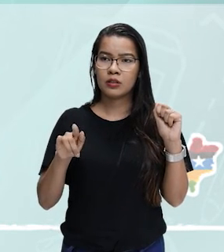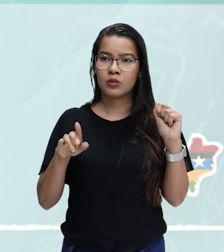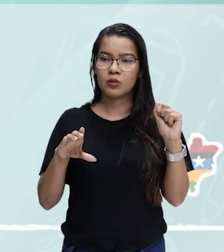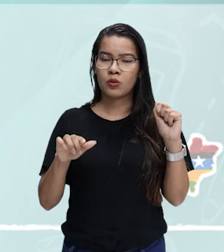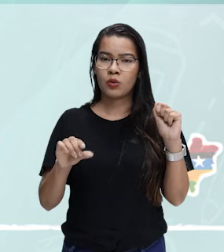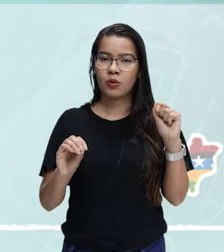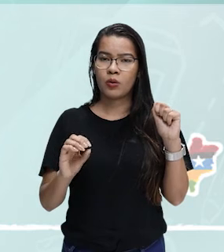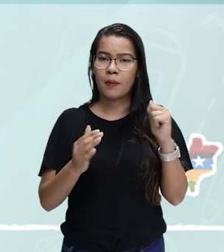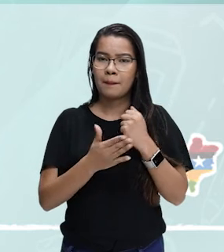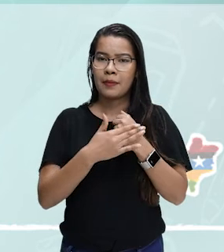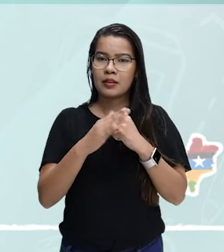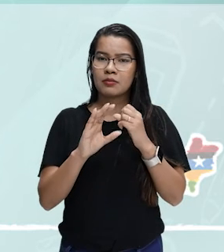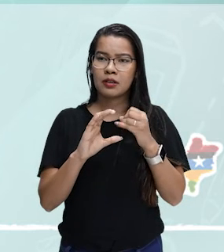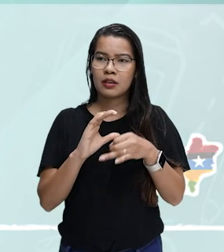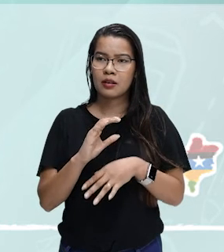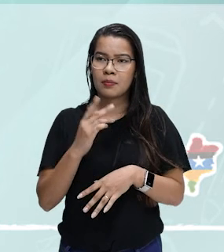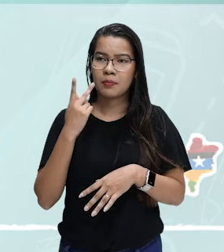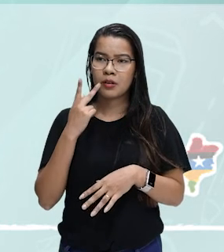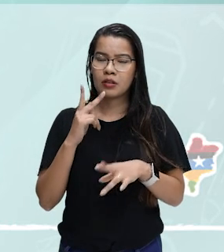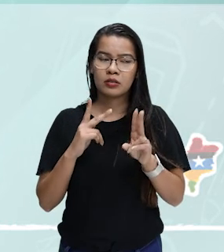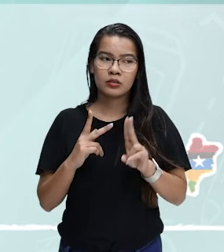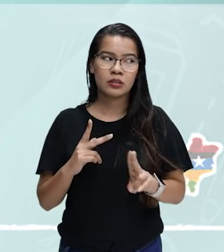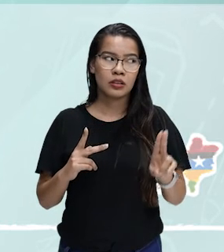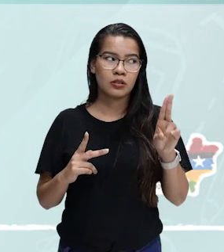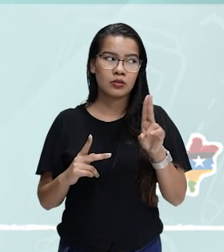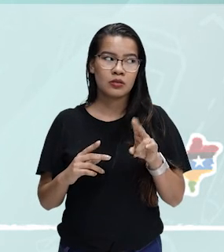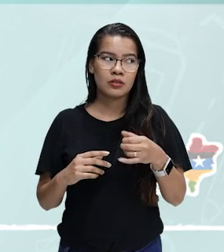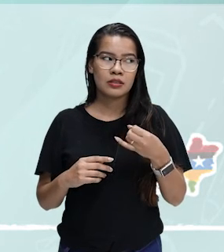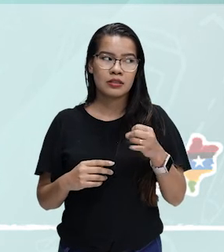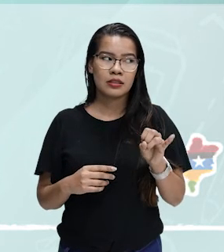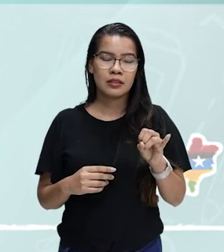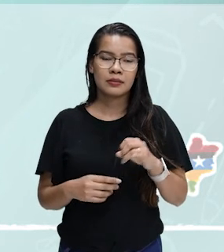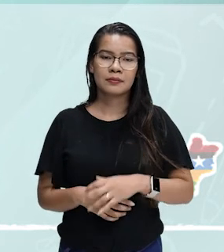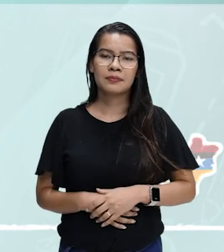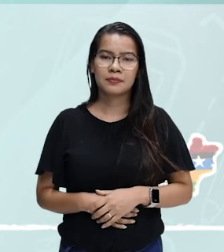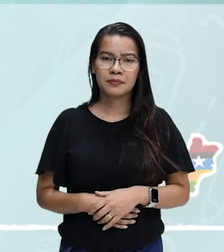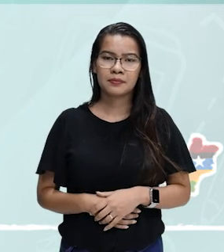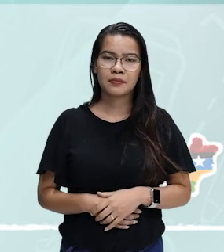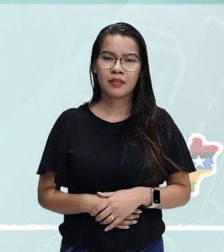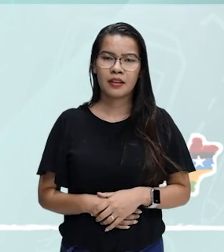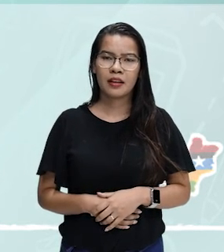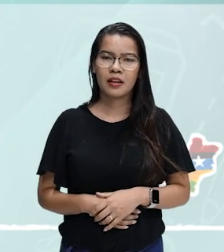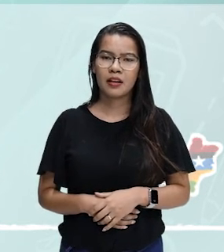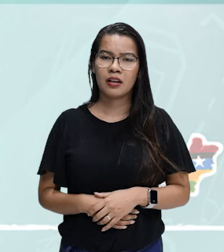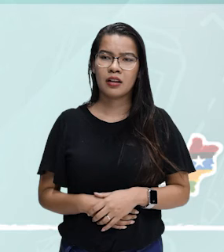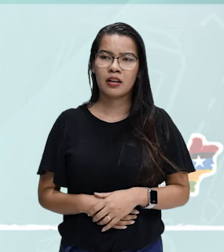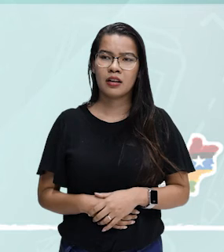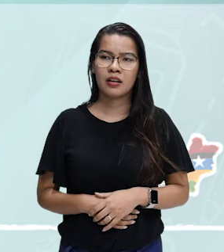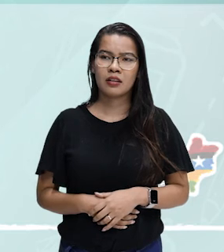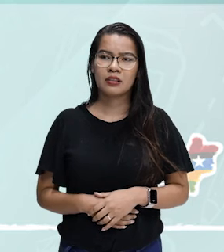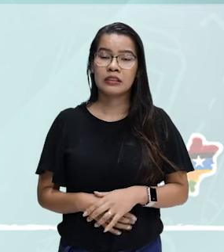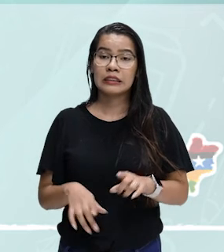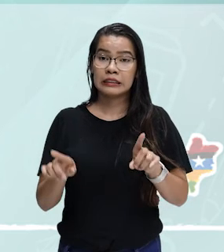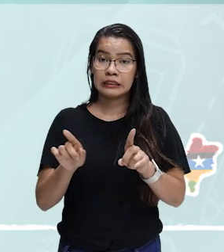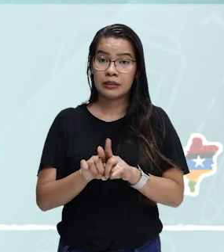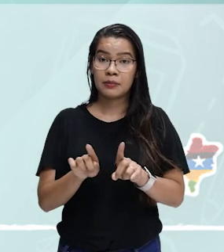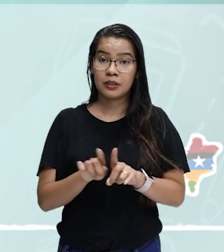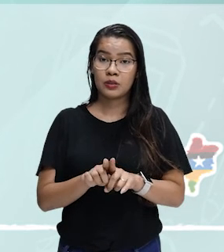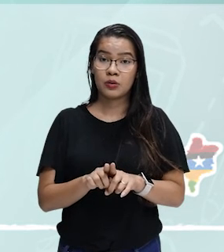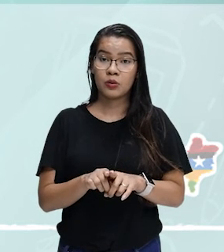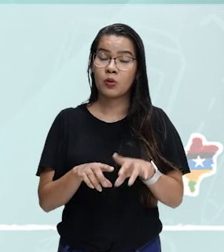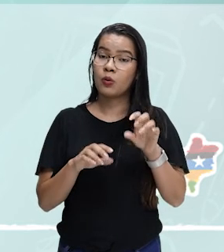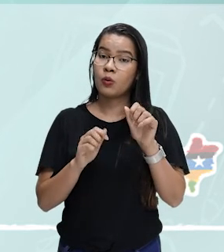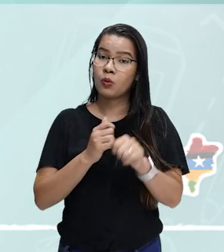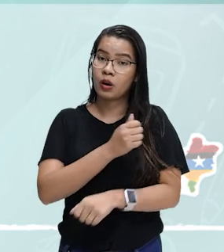classificação para uma utilidade do se. Tá? A federação arroga-se também. O